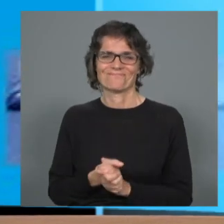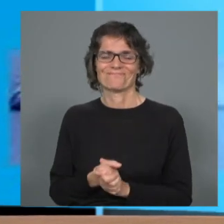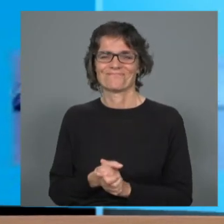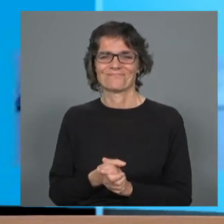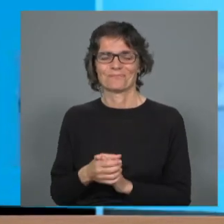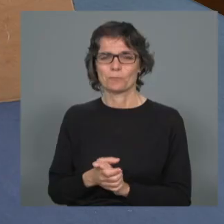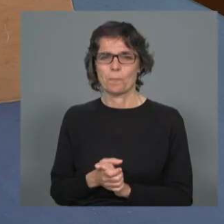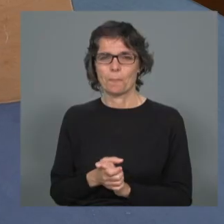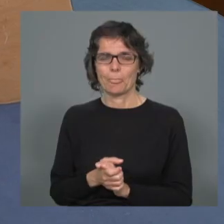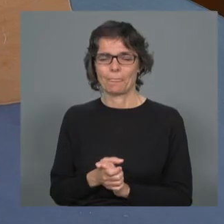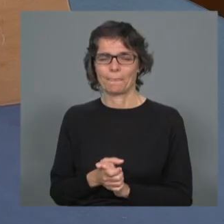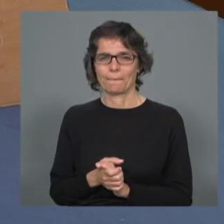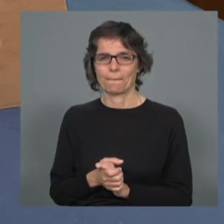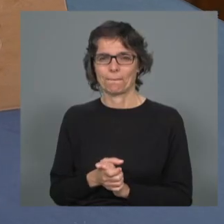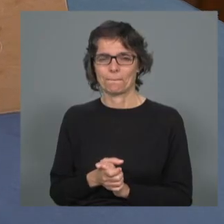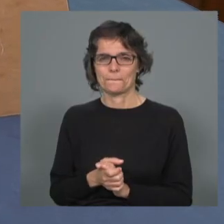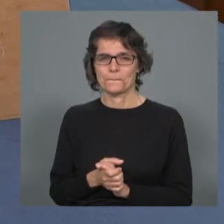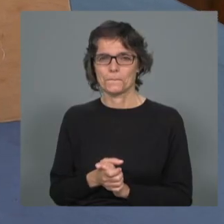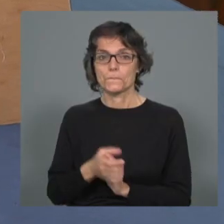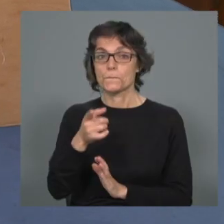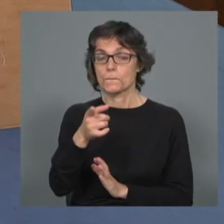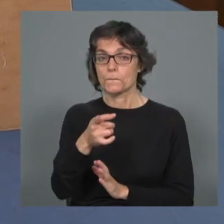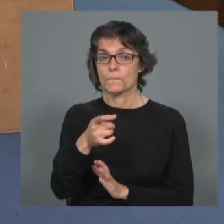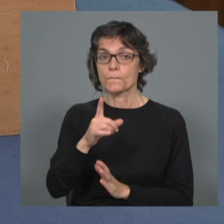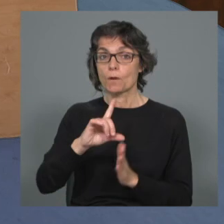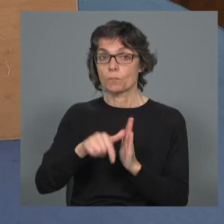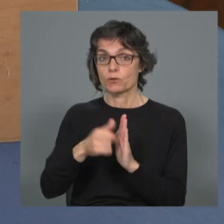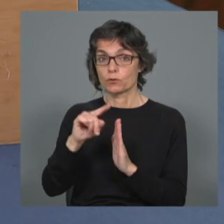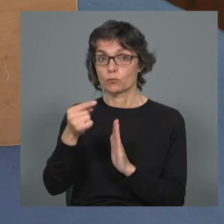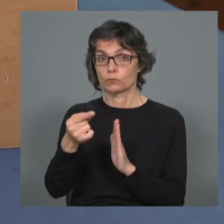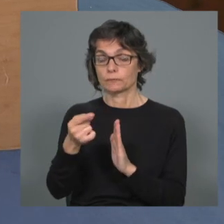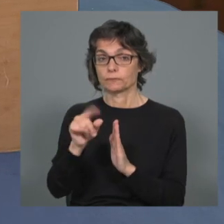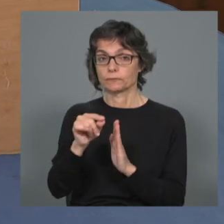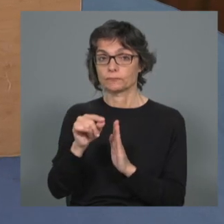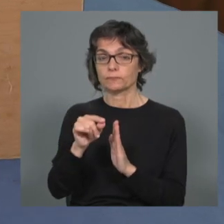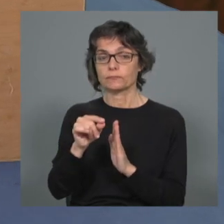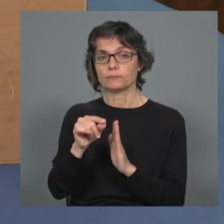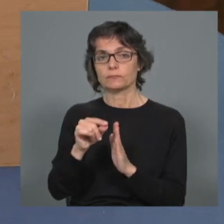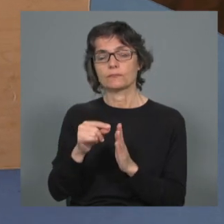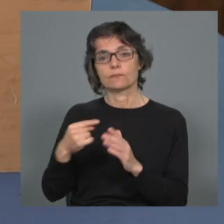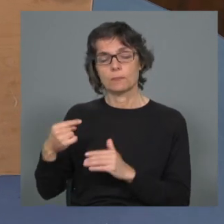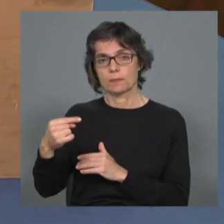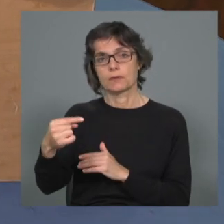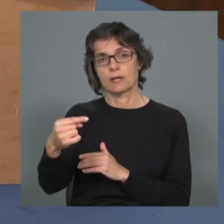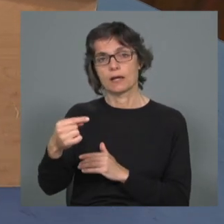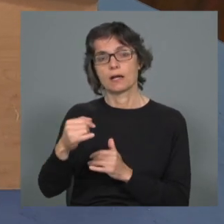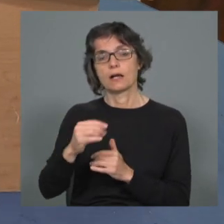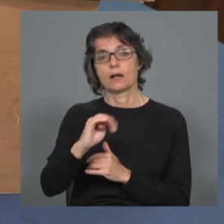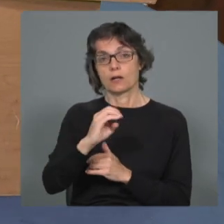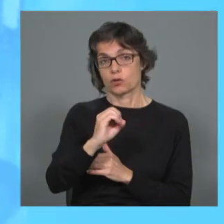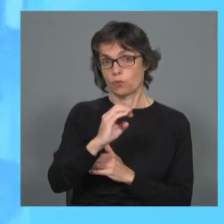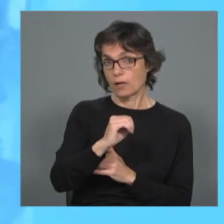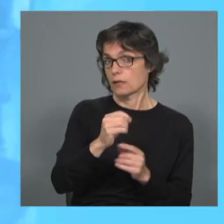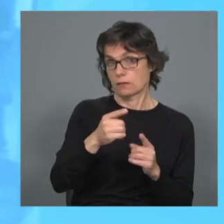verdade. Já foi falando da Madalena Teixeira Duarte de alguns projetos que fazem a ajuda de mãe, o dia-a-dia da ajuda de mãe, o SOS